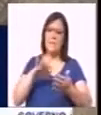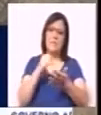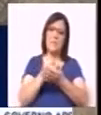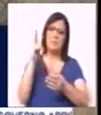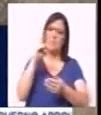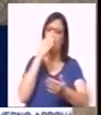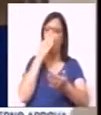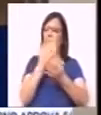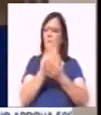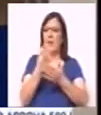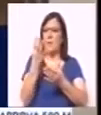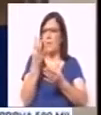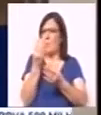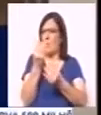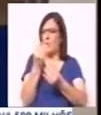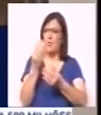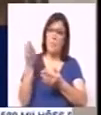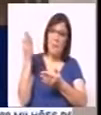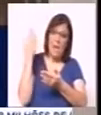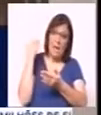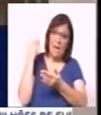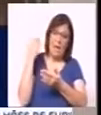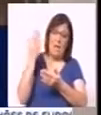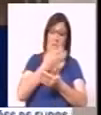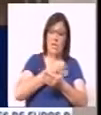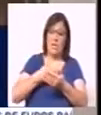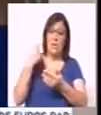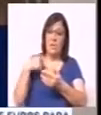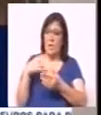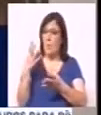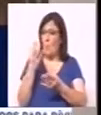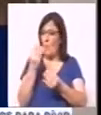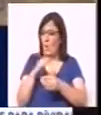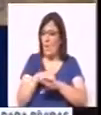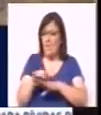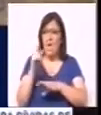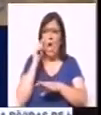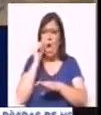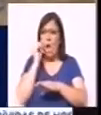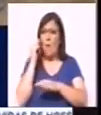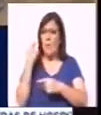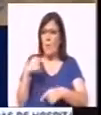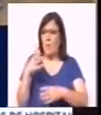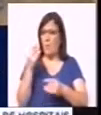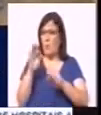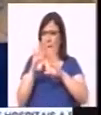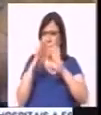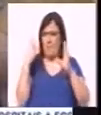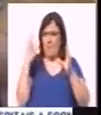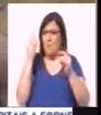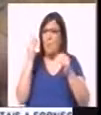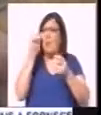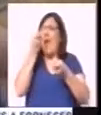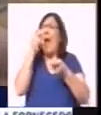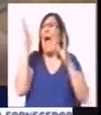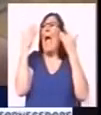frente do seu tempo. Para um pintor daquela época, era de facto extremamente avançado, era um homem de facto muito aberto, muito arejado, num tempo em que de